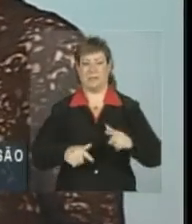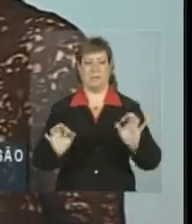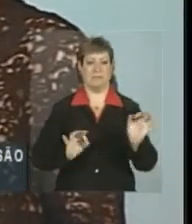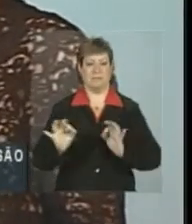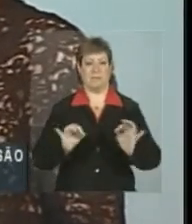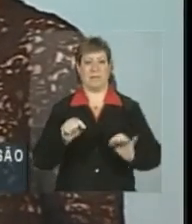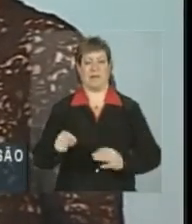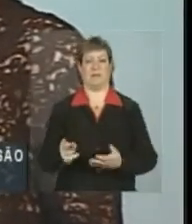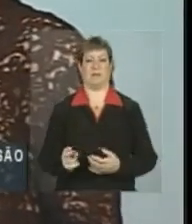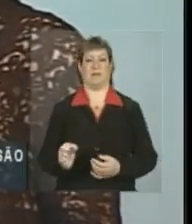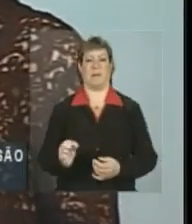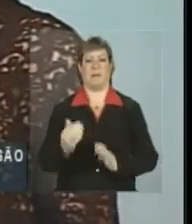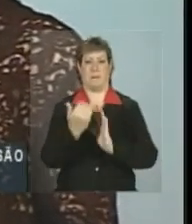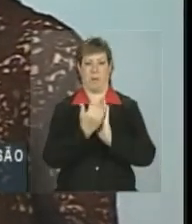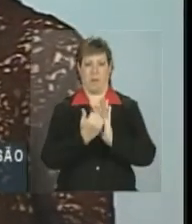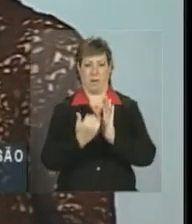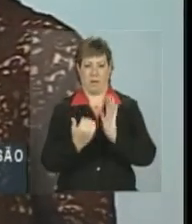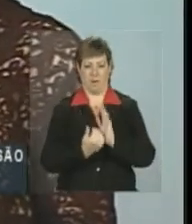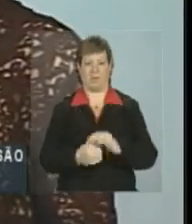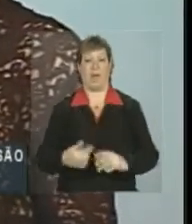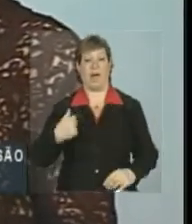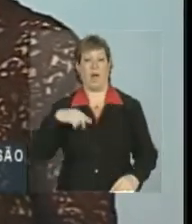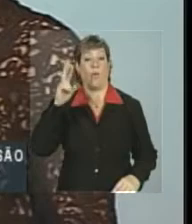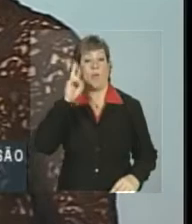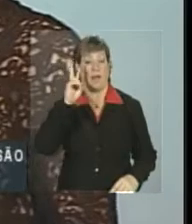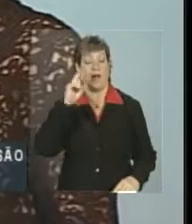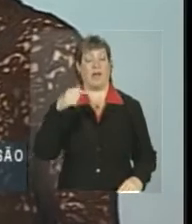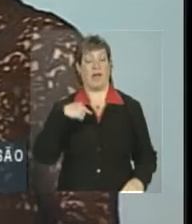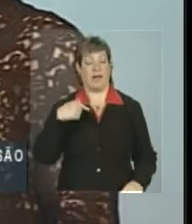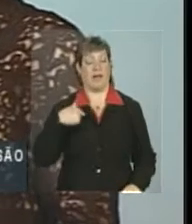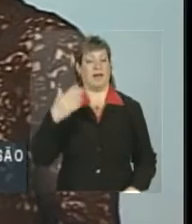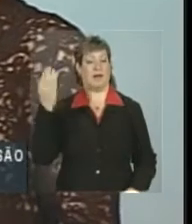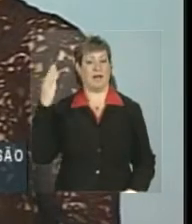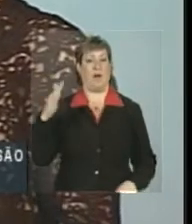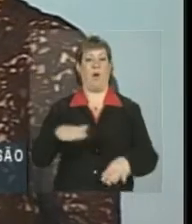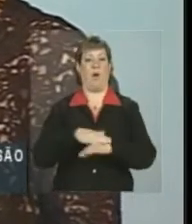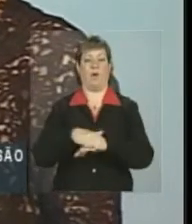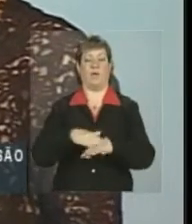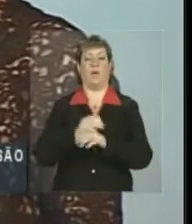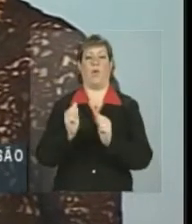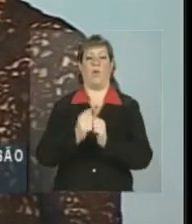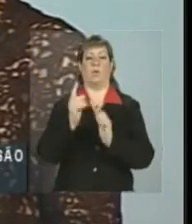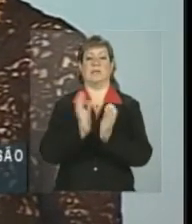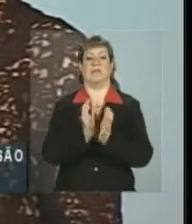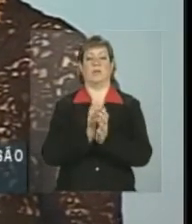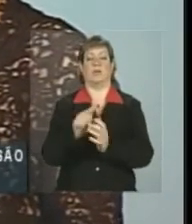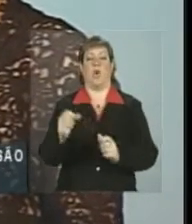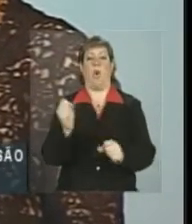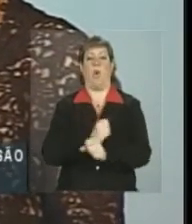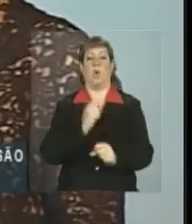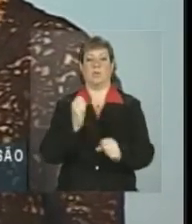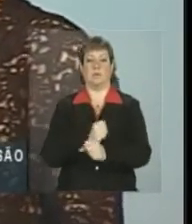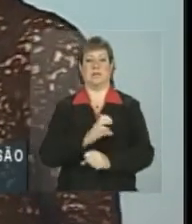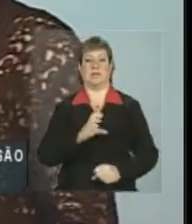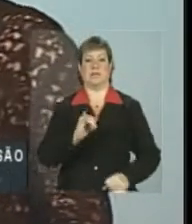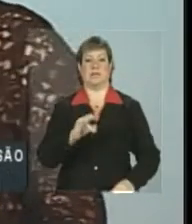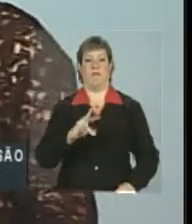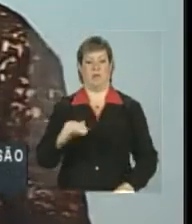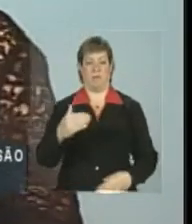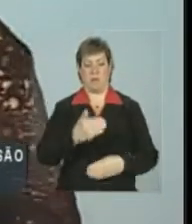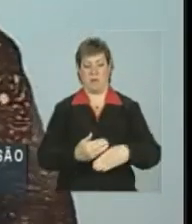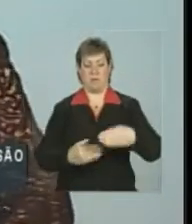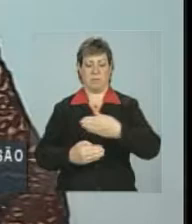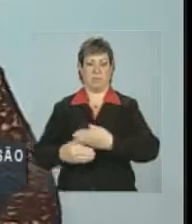programa, eu me lembro de conversar com o setor da construção civil e,